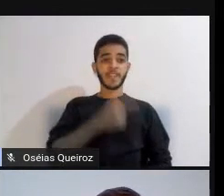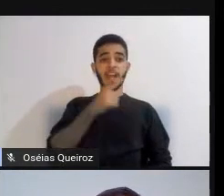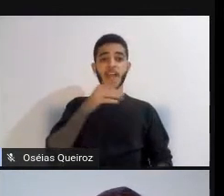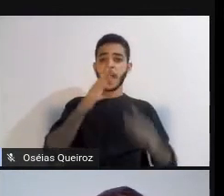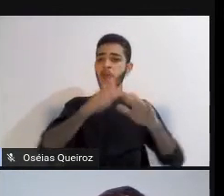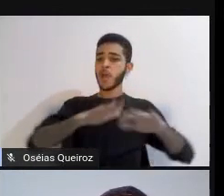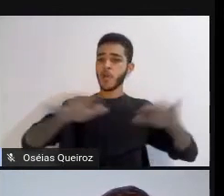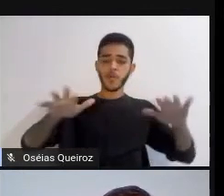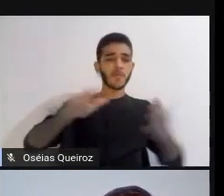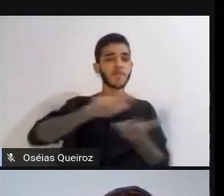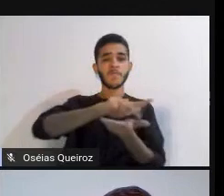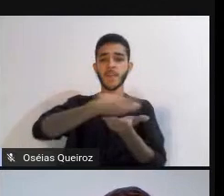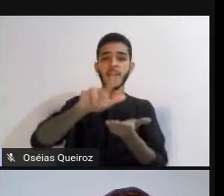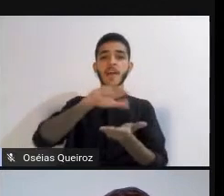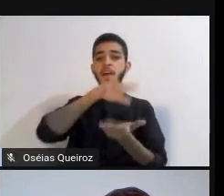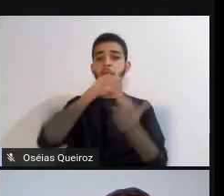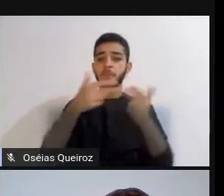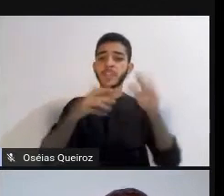diferentes níveis tróficos.